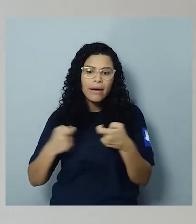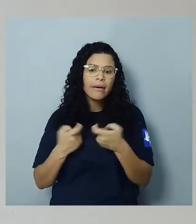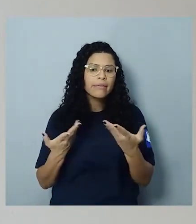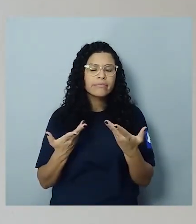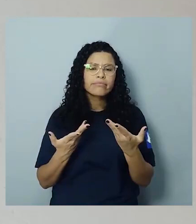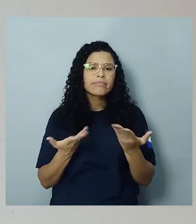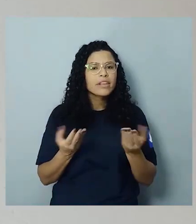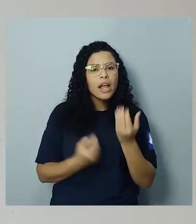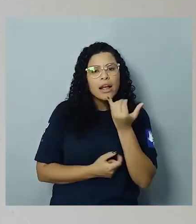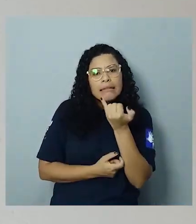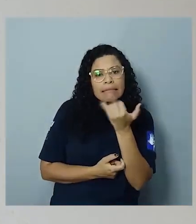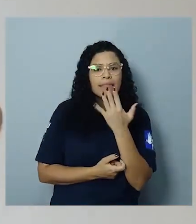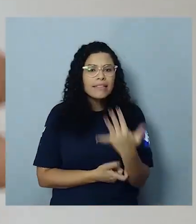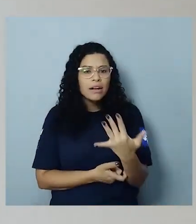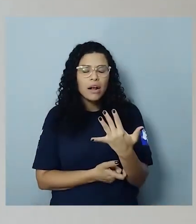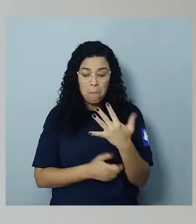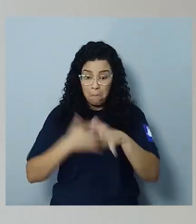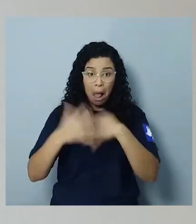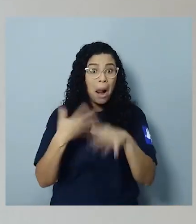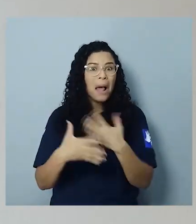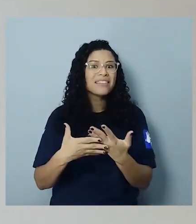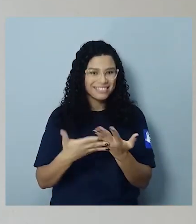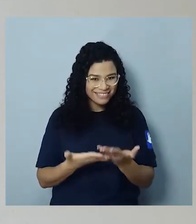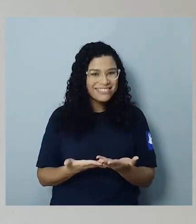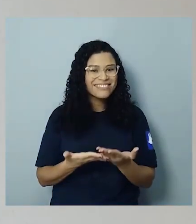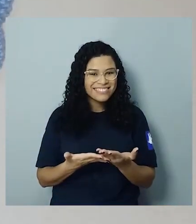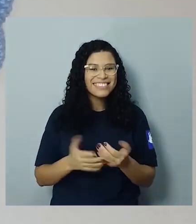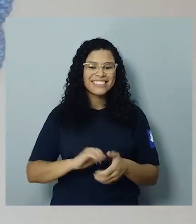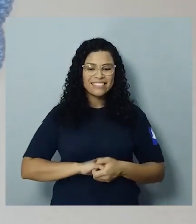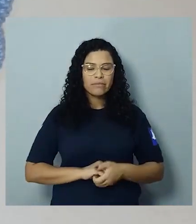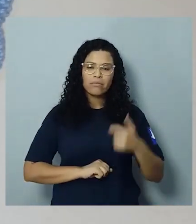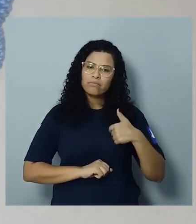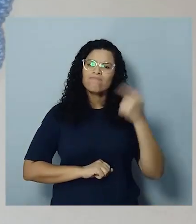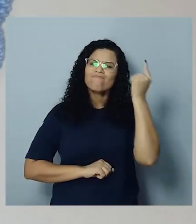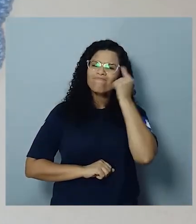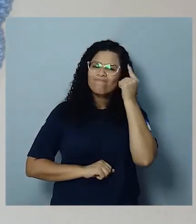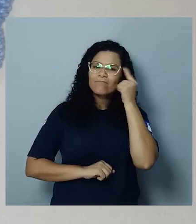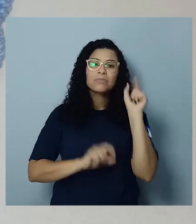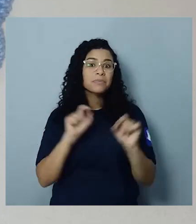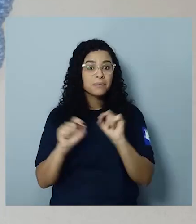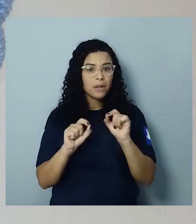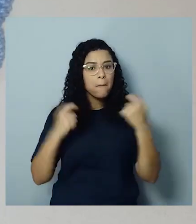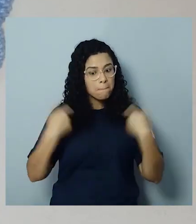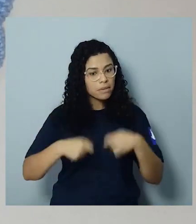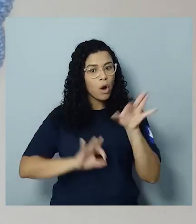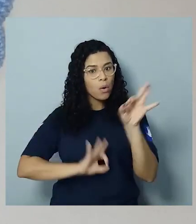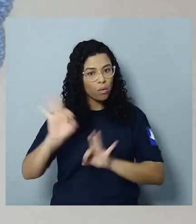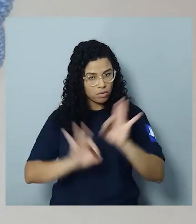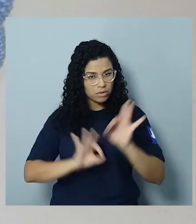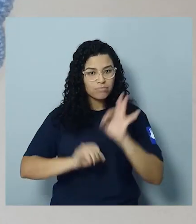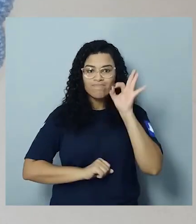rápido outra meia outro assassino carretinhas Nossa quanta bagunça mesmo sabe que eu estava pensando